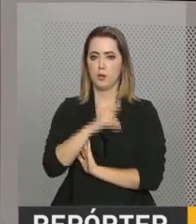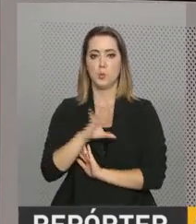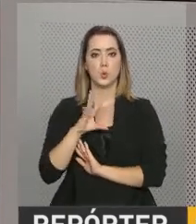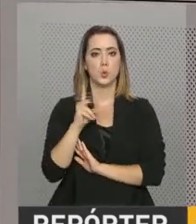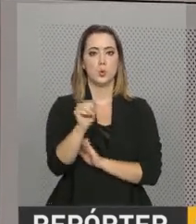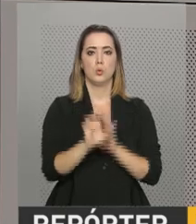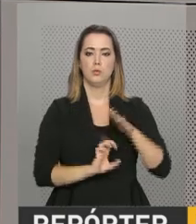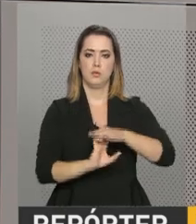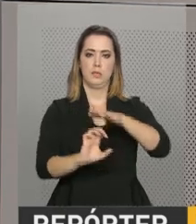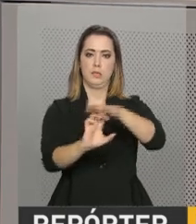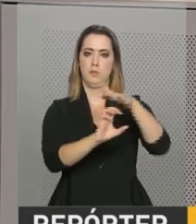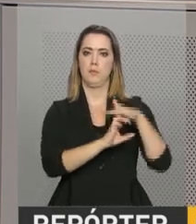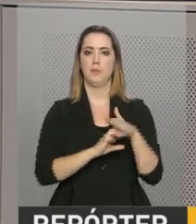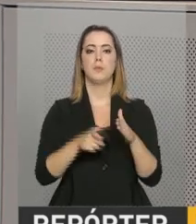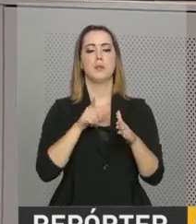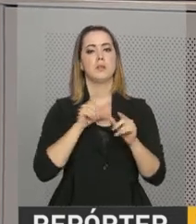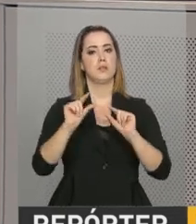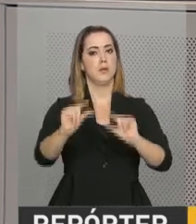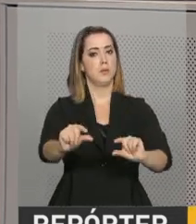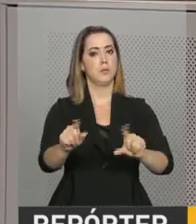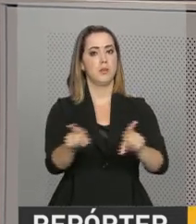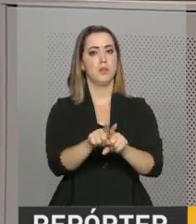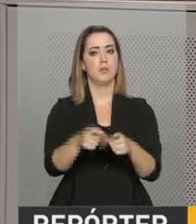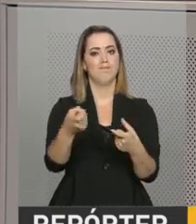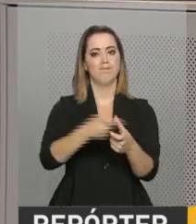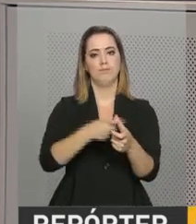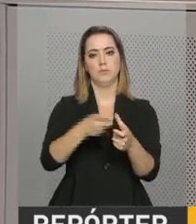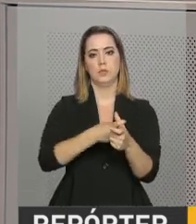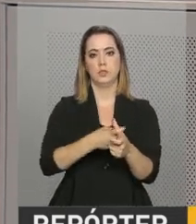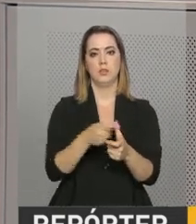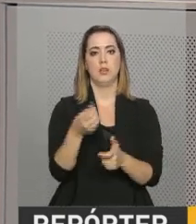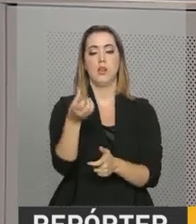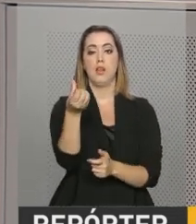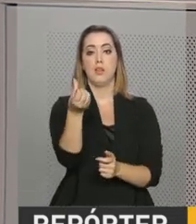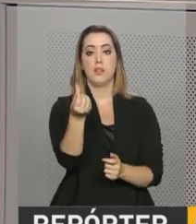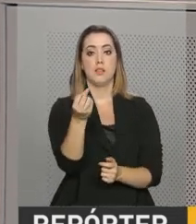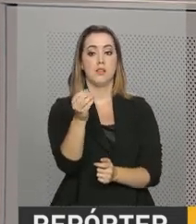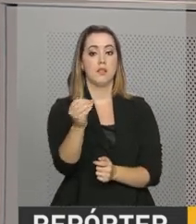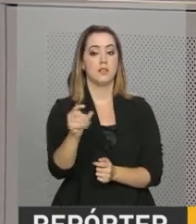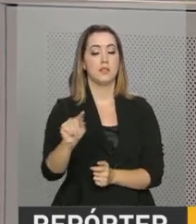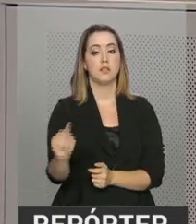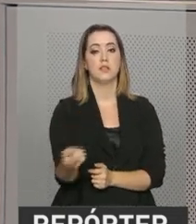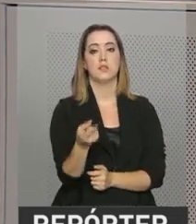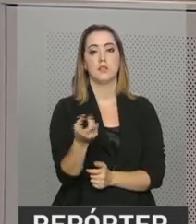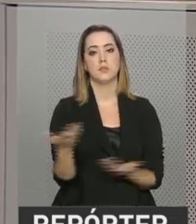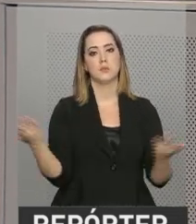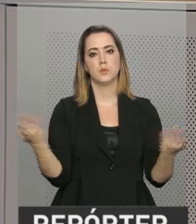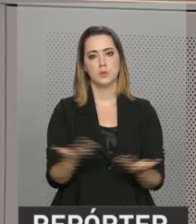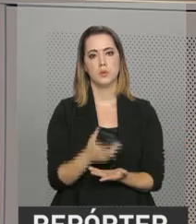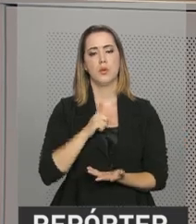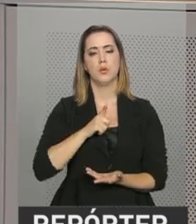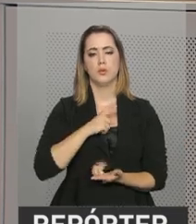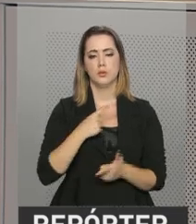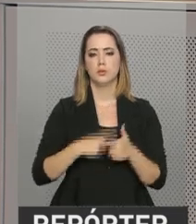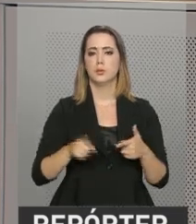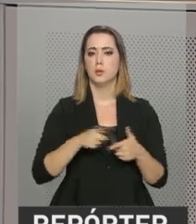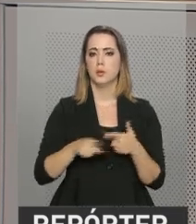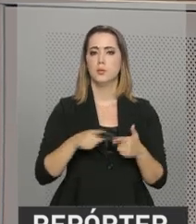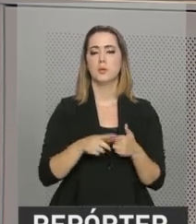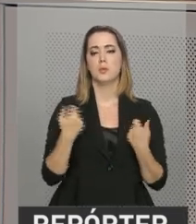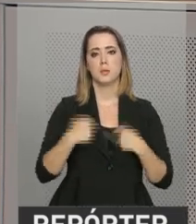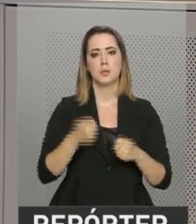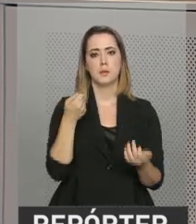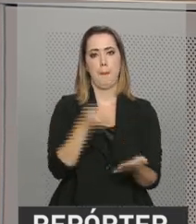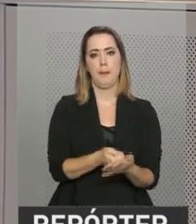débito com a Receita Federal São 600.000 empresas que foram notificadas que se não pagarem